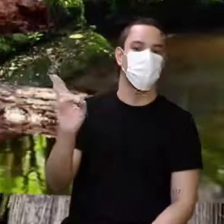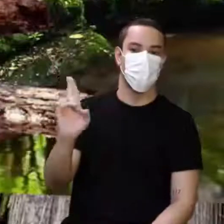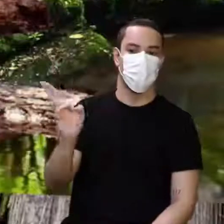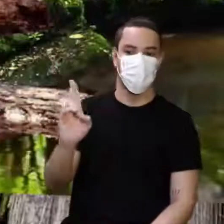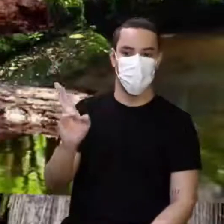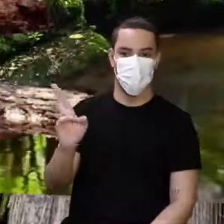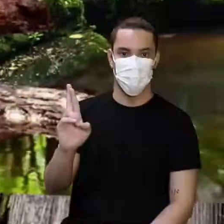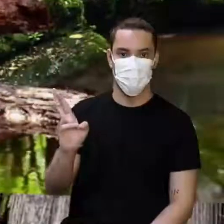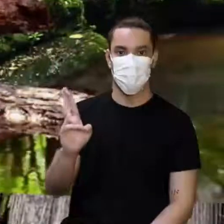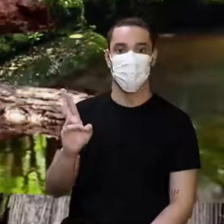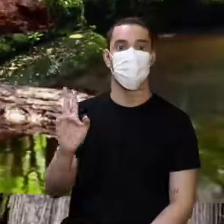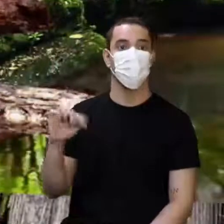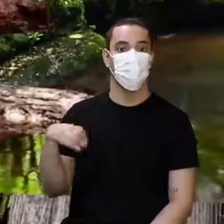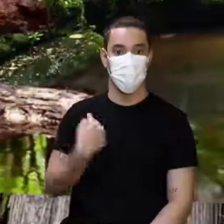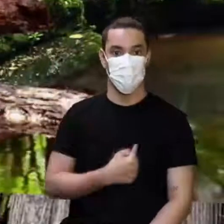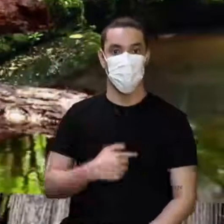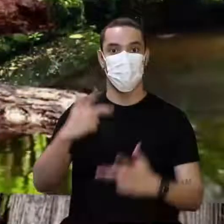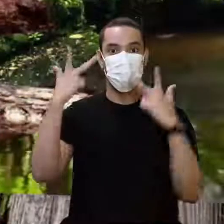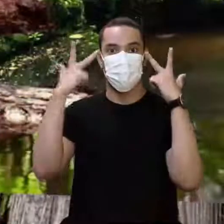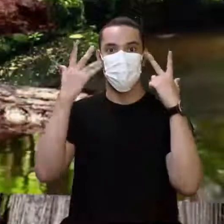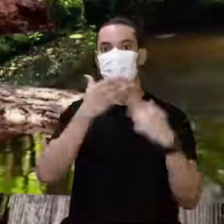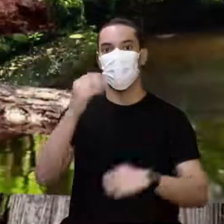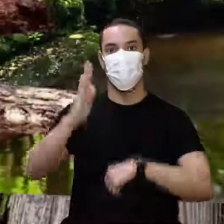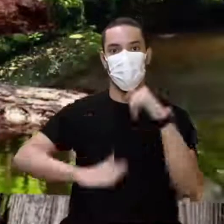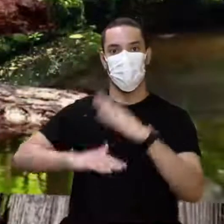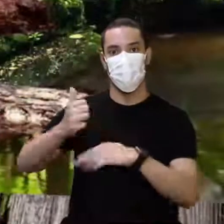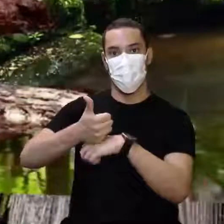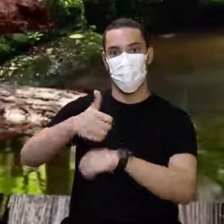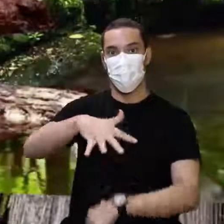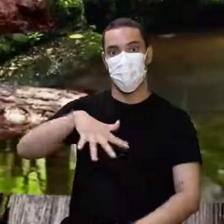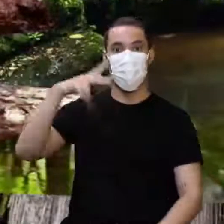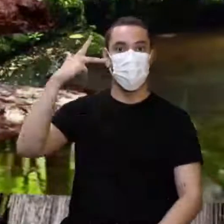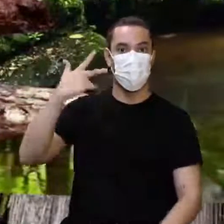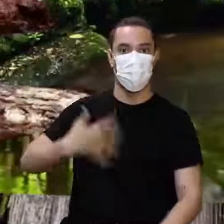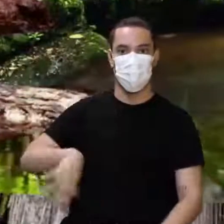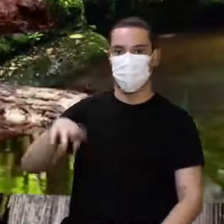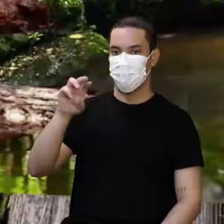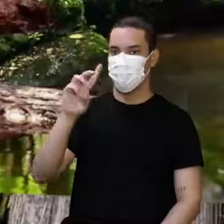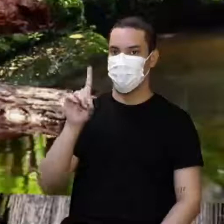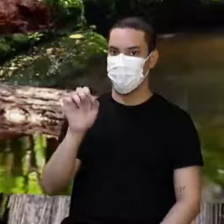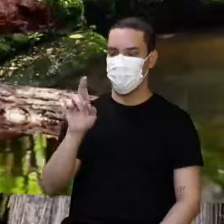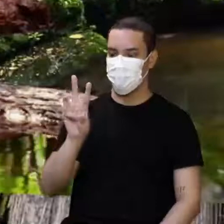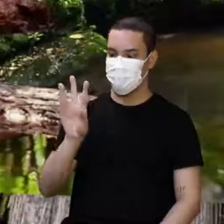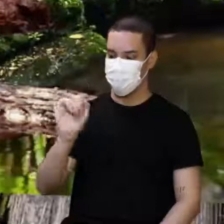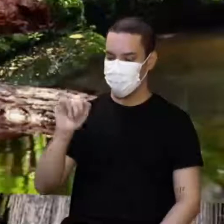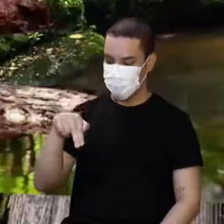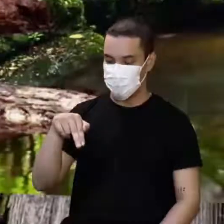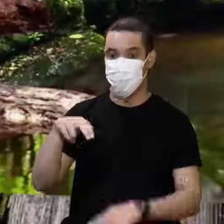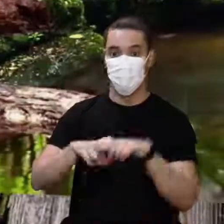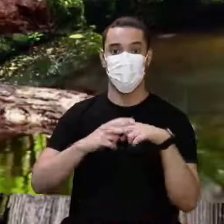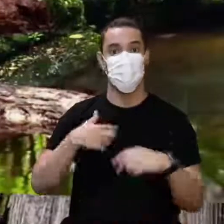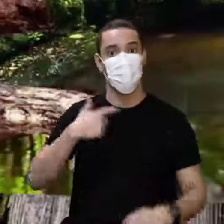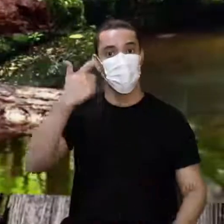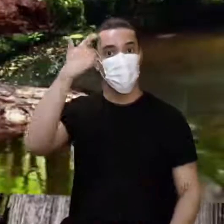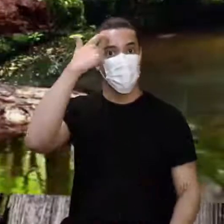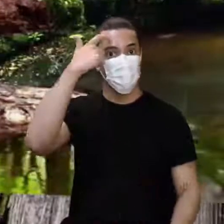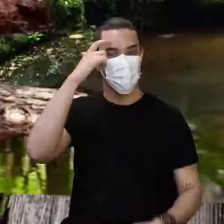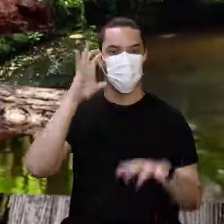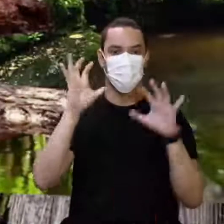Nada mais, nada menos que o nosso naturalista Charles Darwin, tá bom? Então a gente vai ficar com esse pensamento